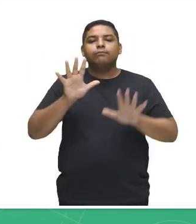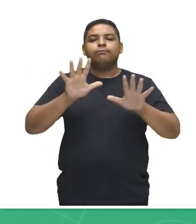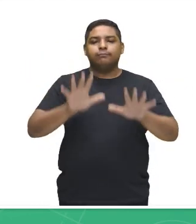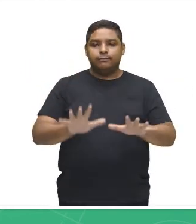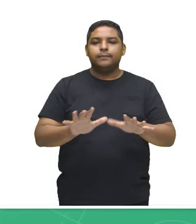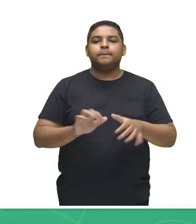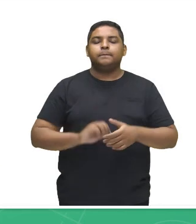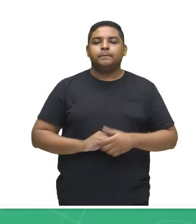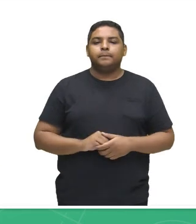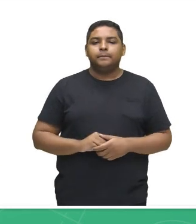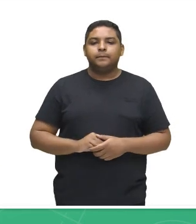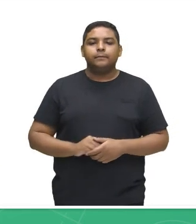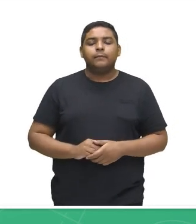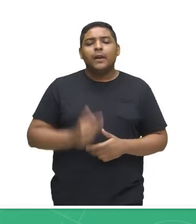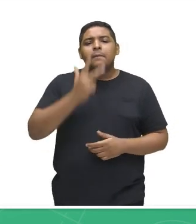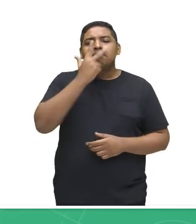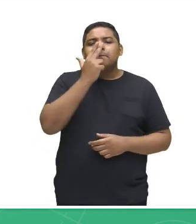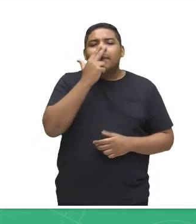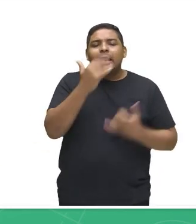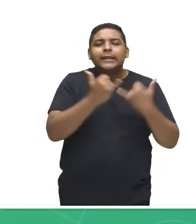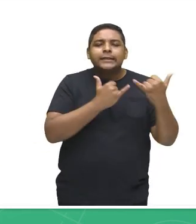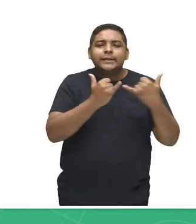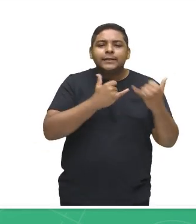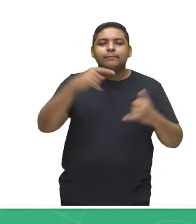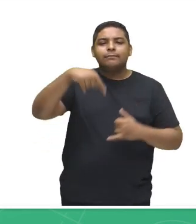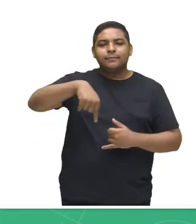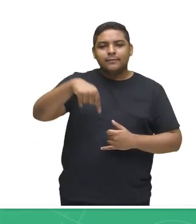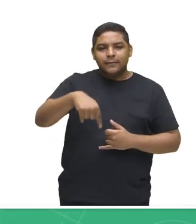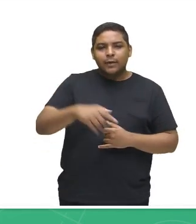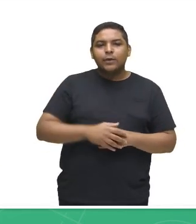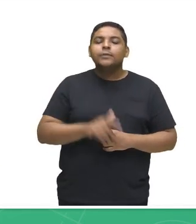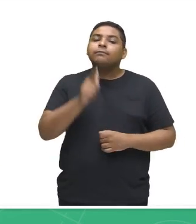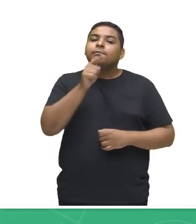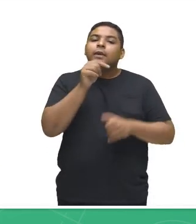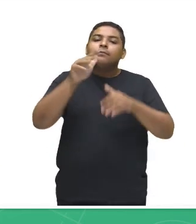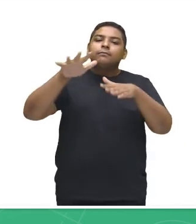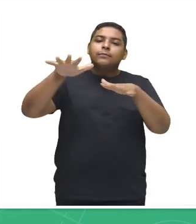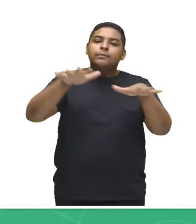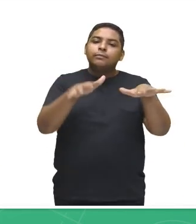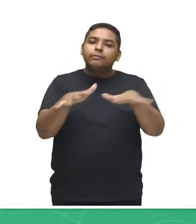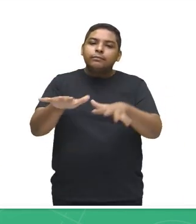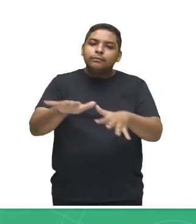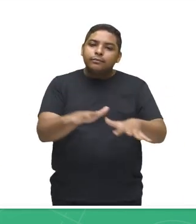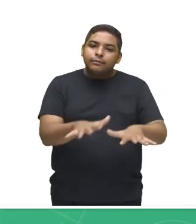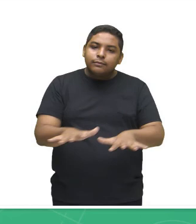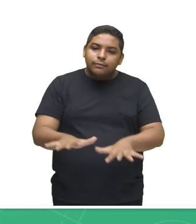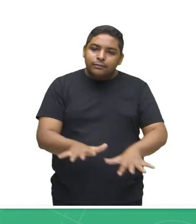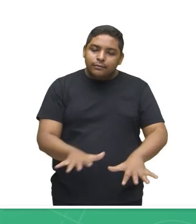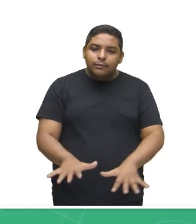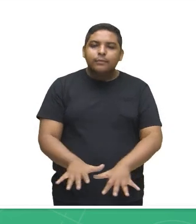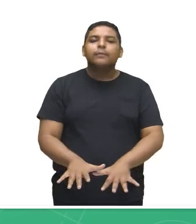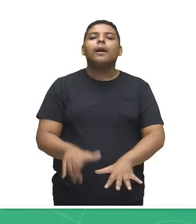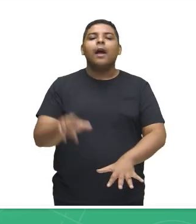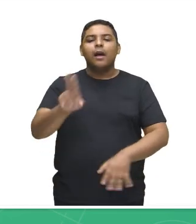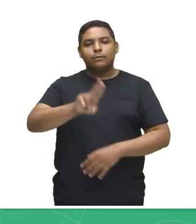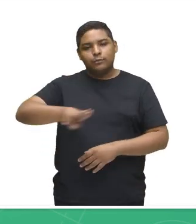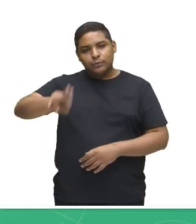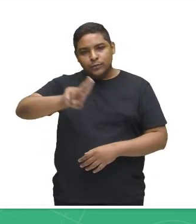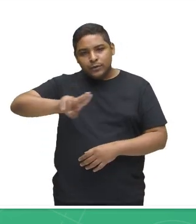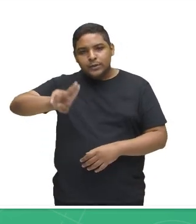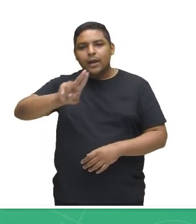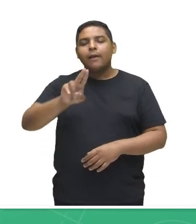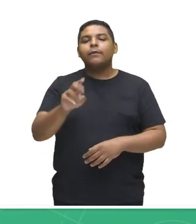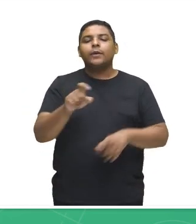olha aí, muito parecido com o nosso, em suas vazantes, as margens eram utilizadas para o